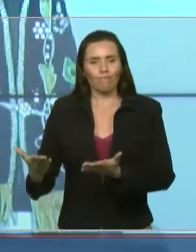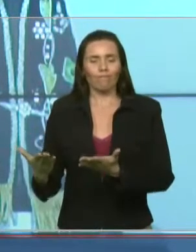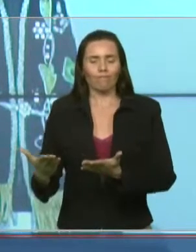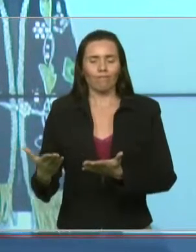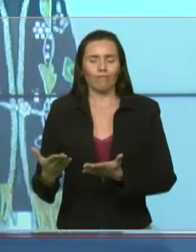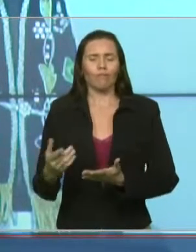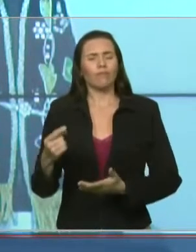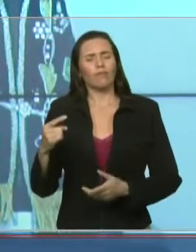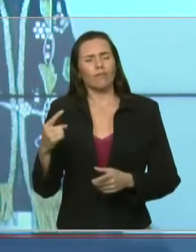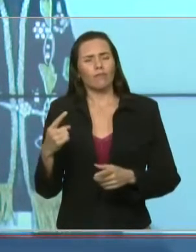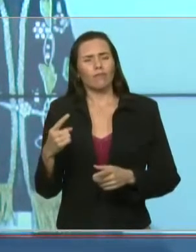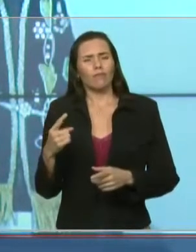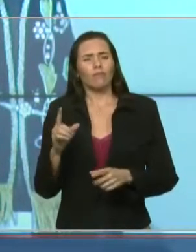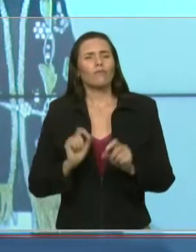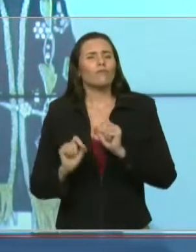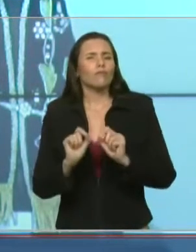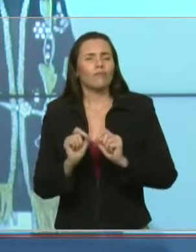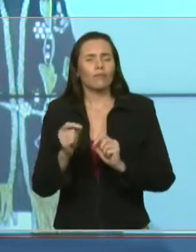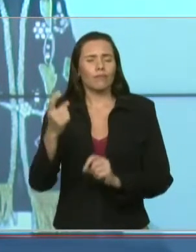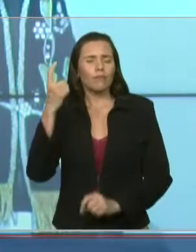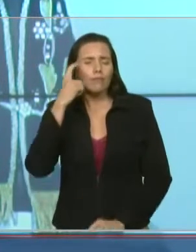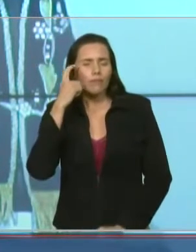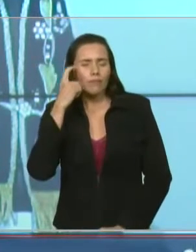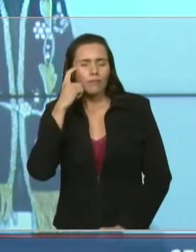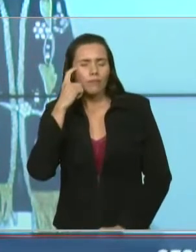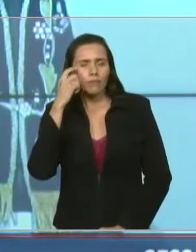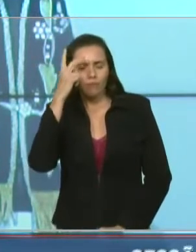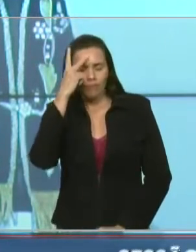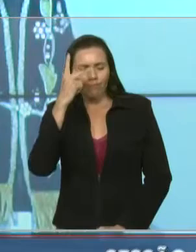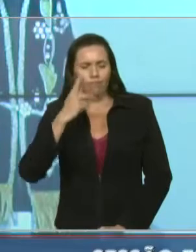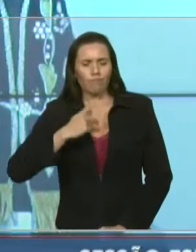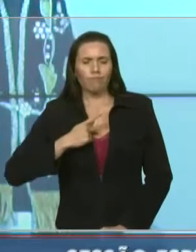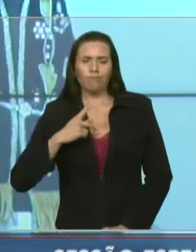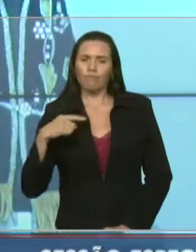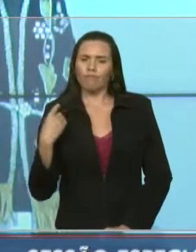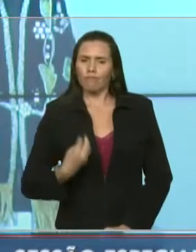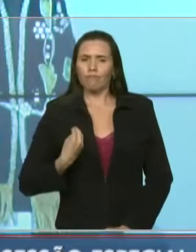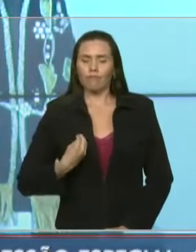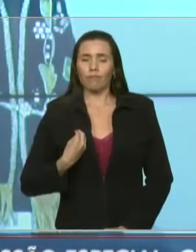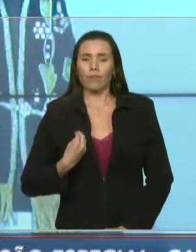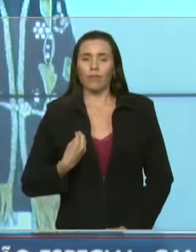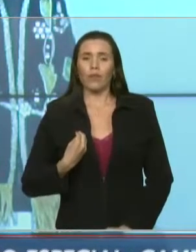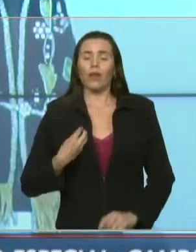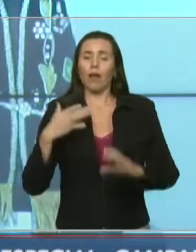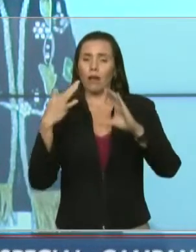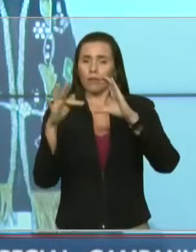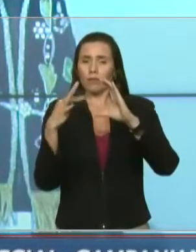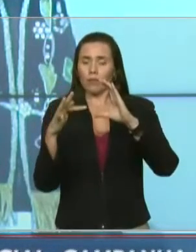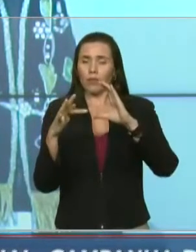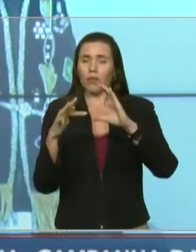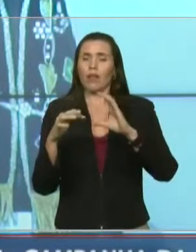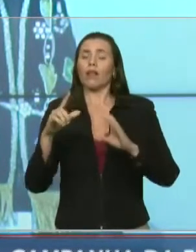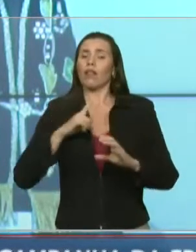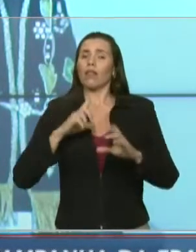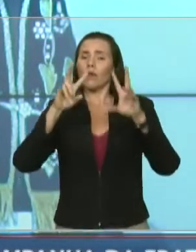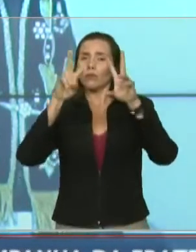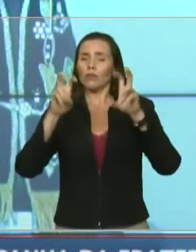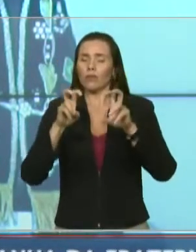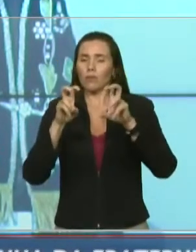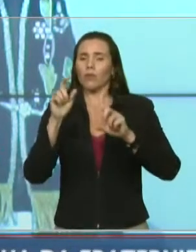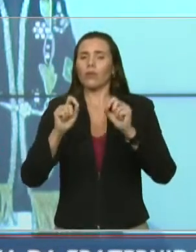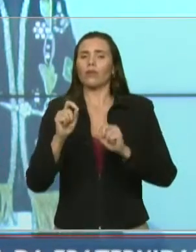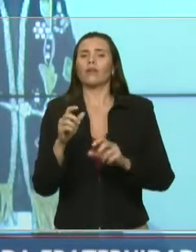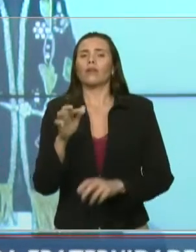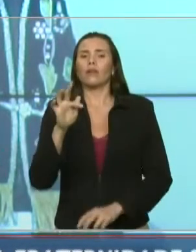convidadas a refletir uma realidade nossa. Neste ano temos como tema da campanha da Fraternidade, Fraternidade